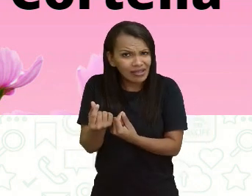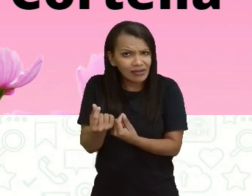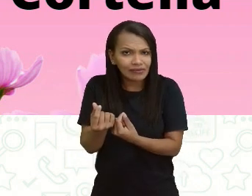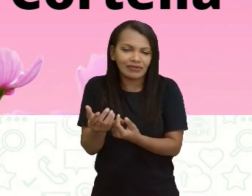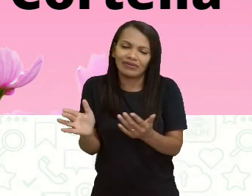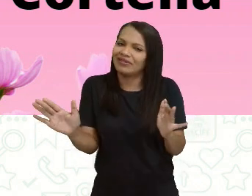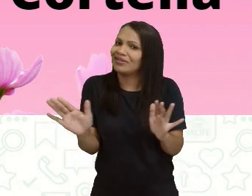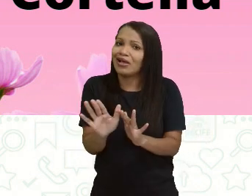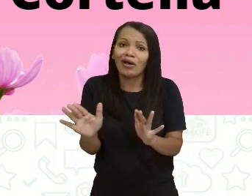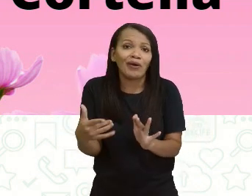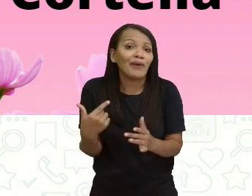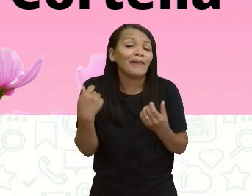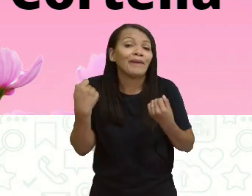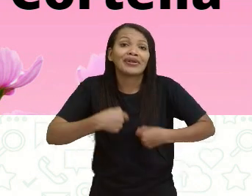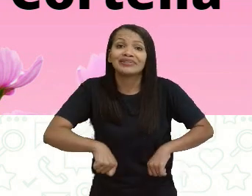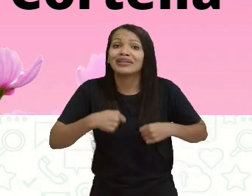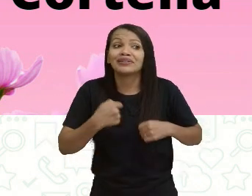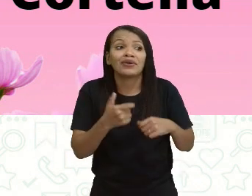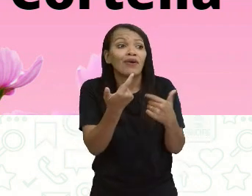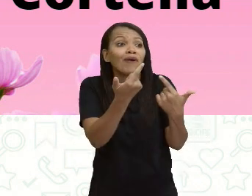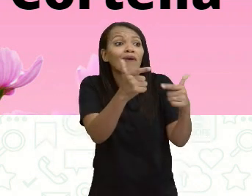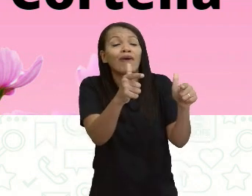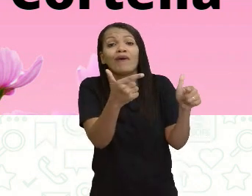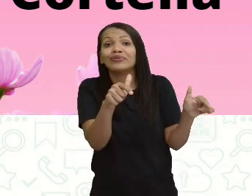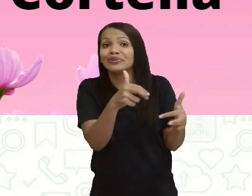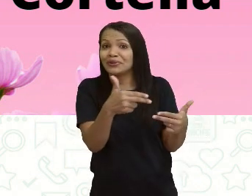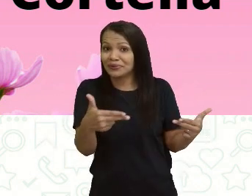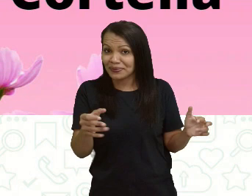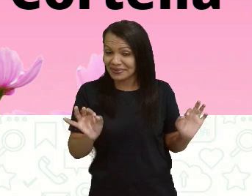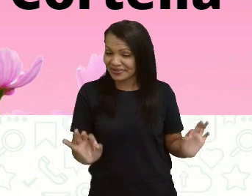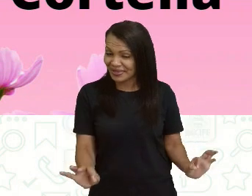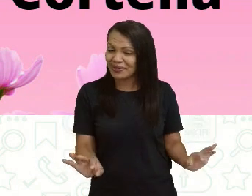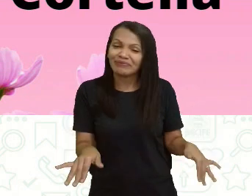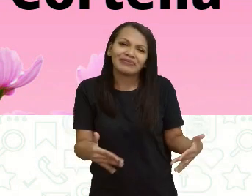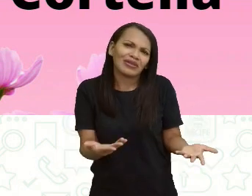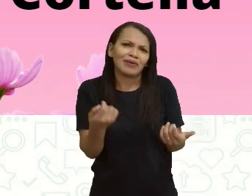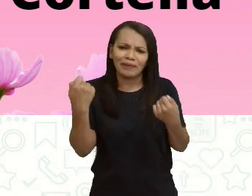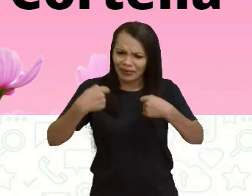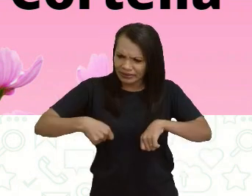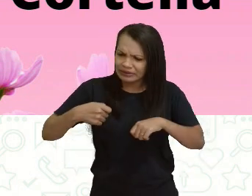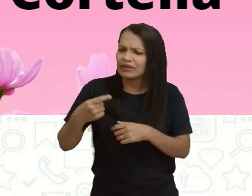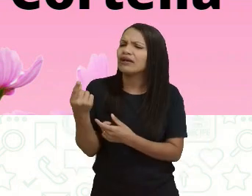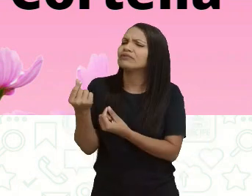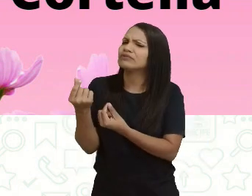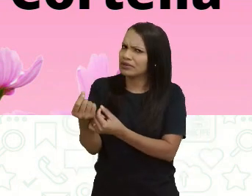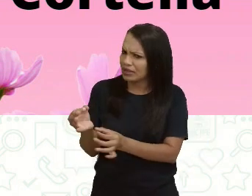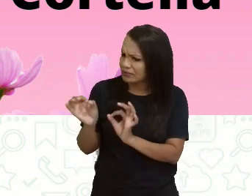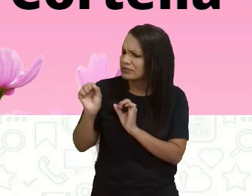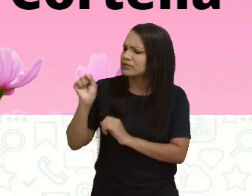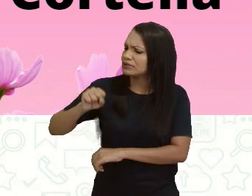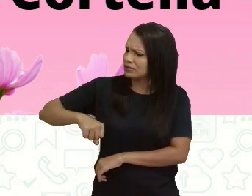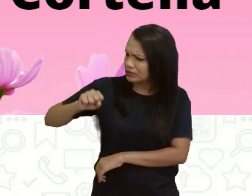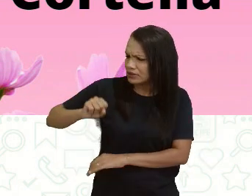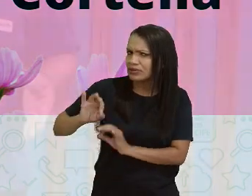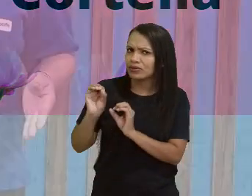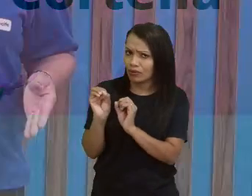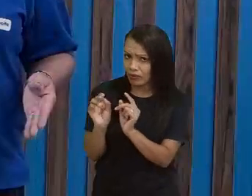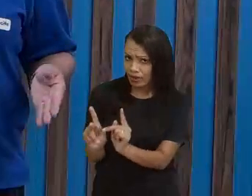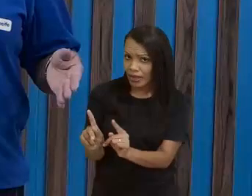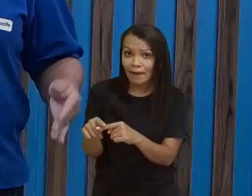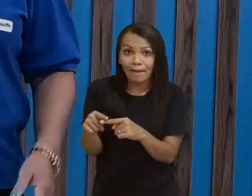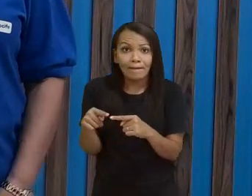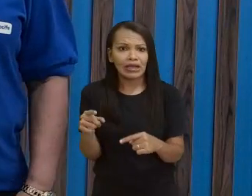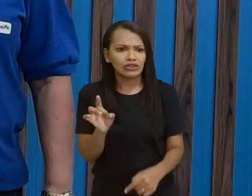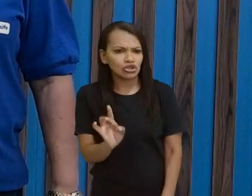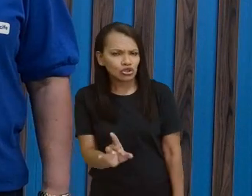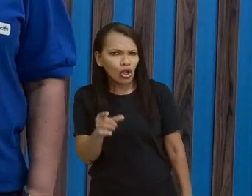Sérgio quis dizer, Mário Sérgio Cortella, tá certo? Então, você precisa de dinheiro? Tá, precisa. Mas